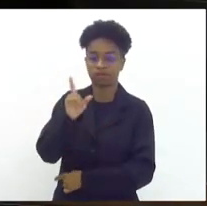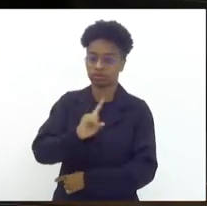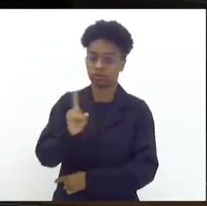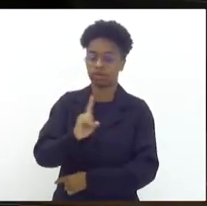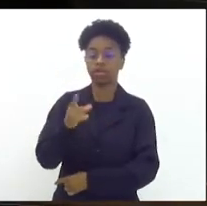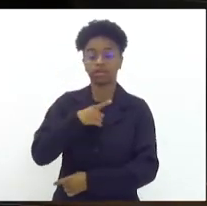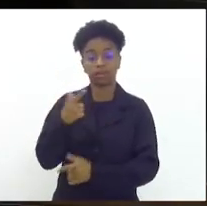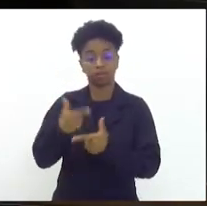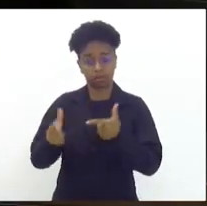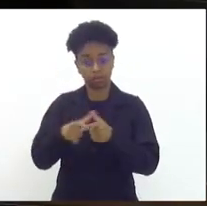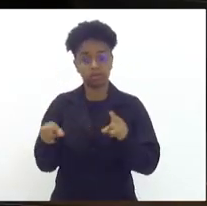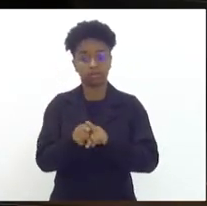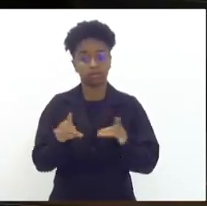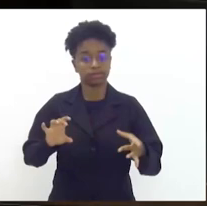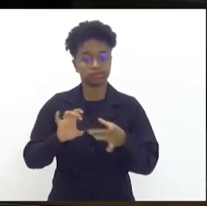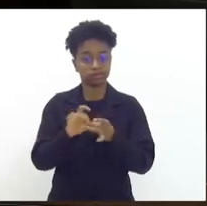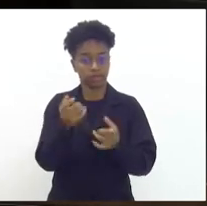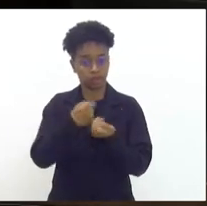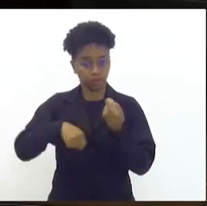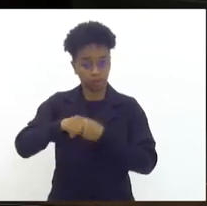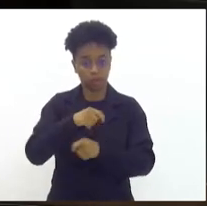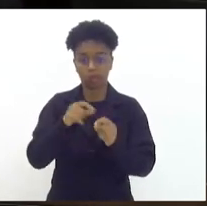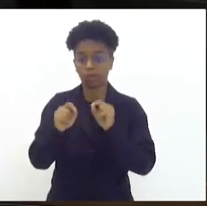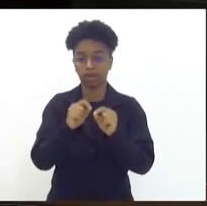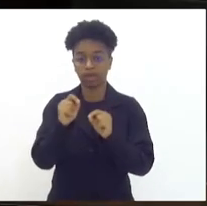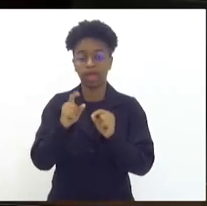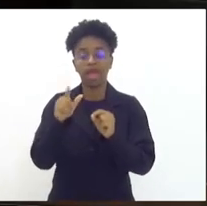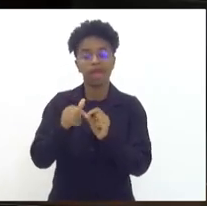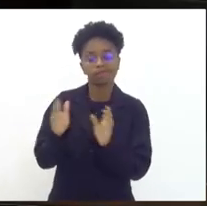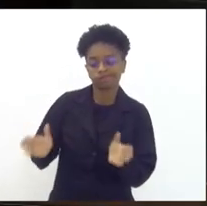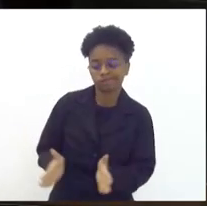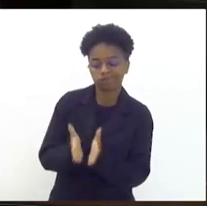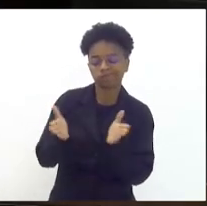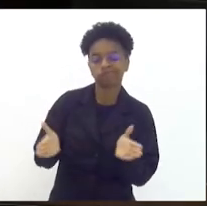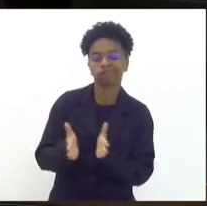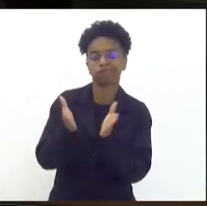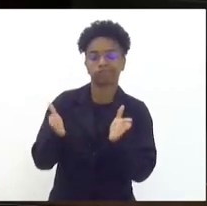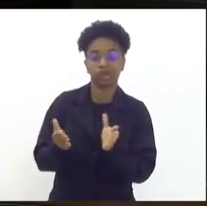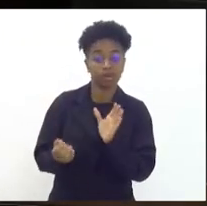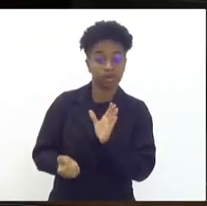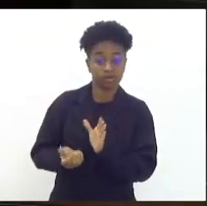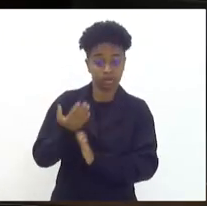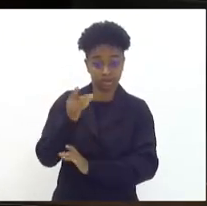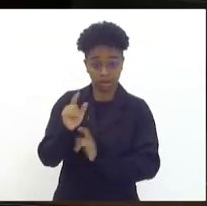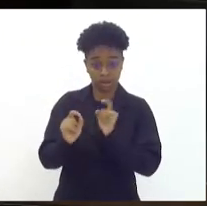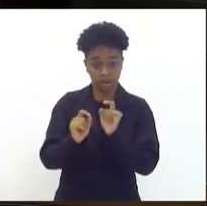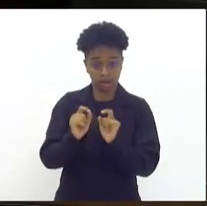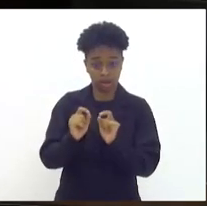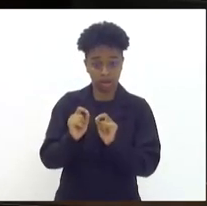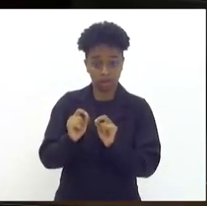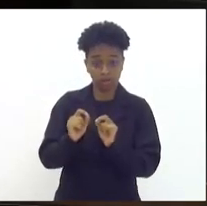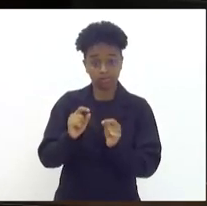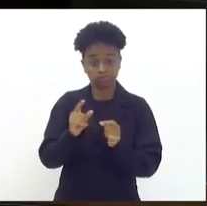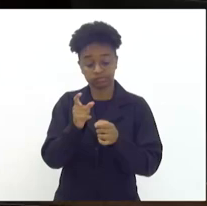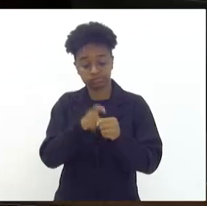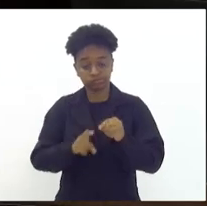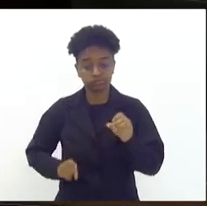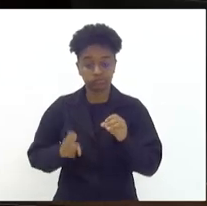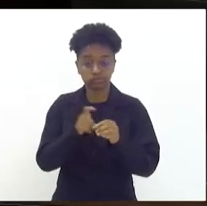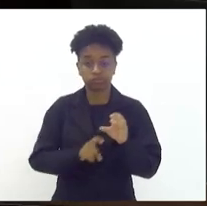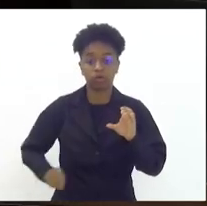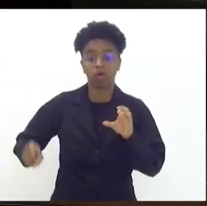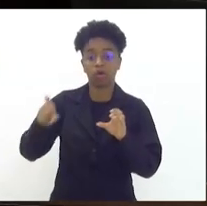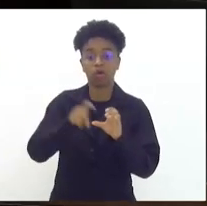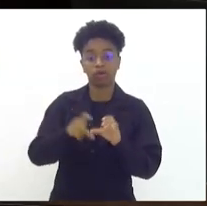tem um problema econômico também no conselho federativo que é o incentivo perverso gerado na questão da devolução dos créditos que